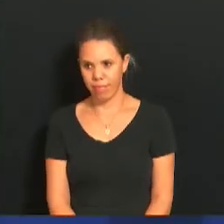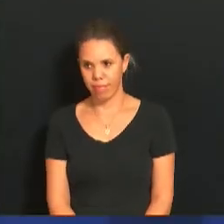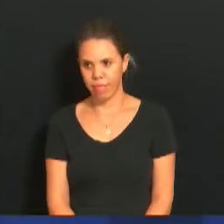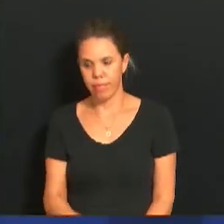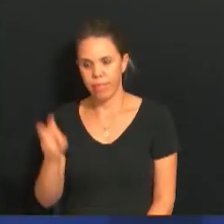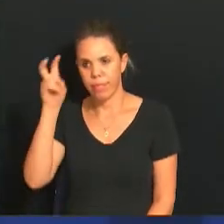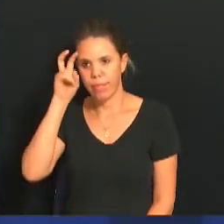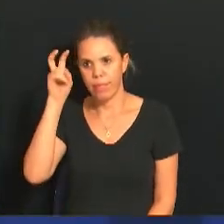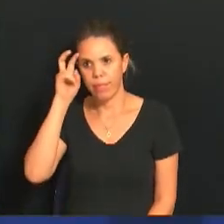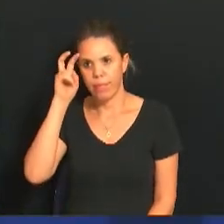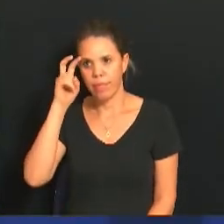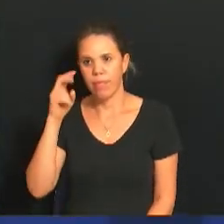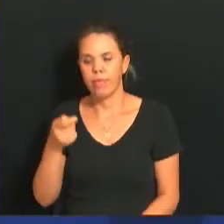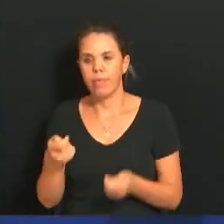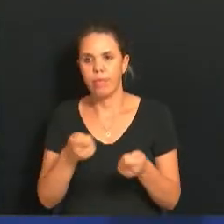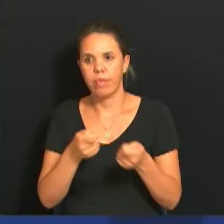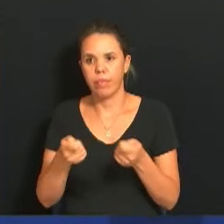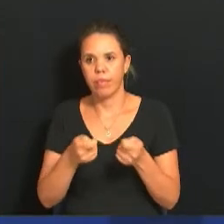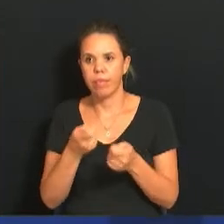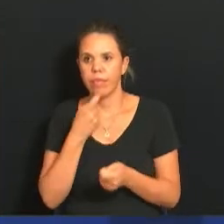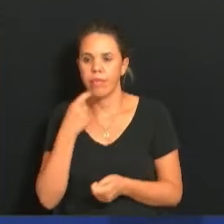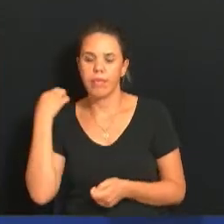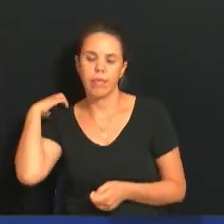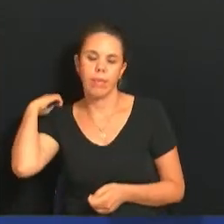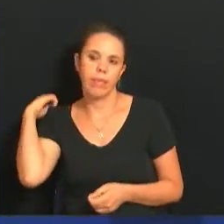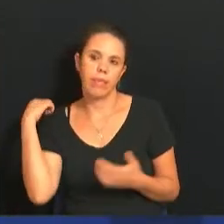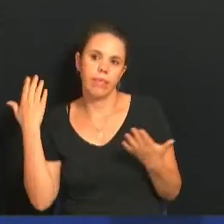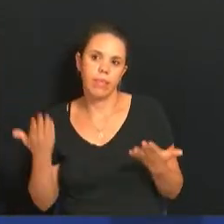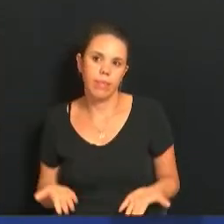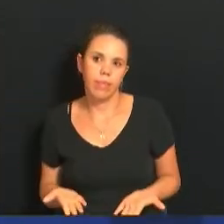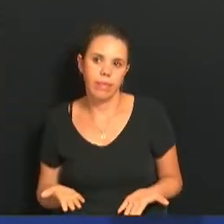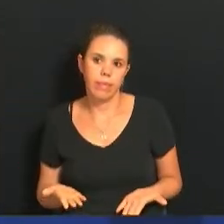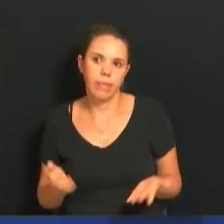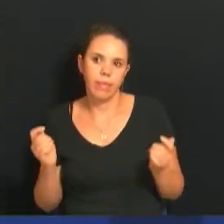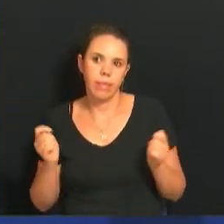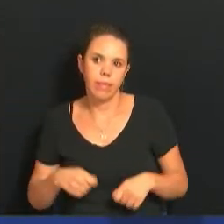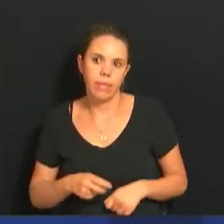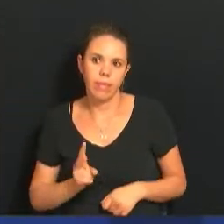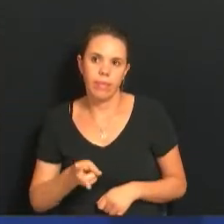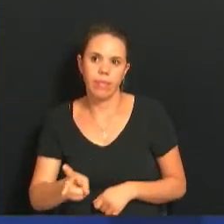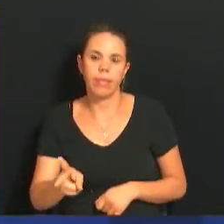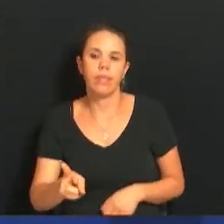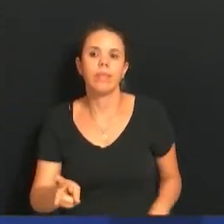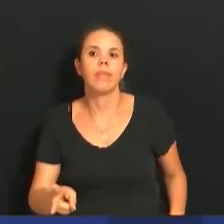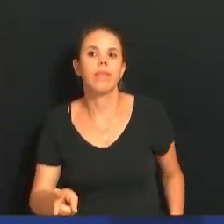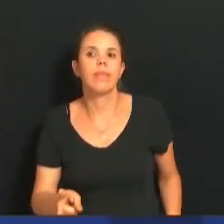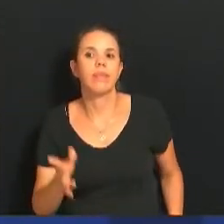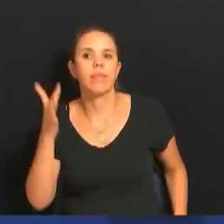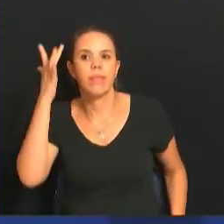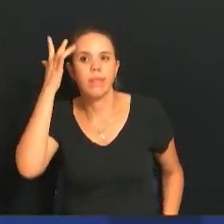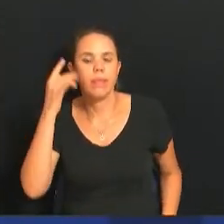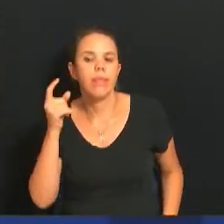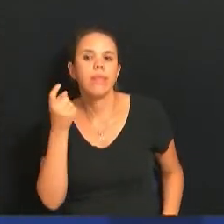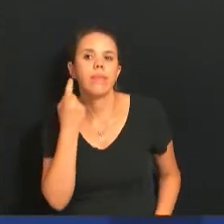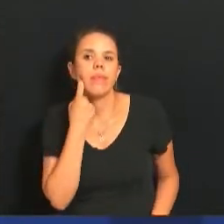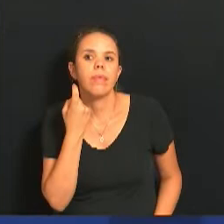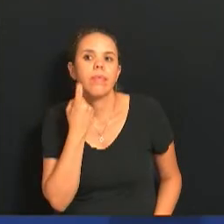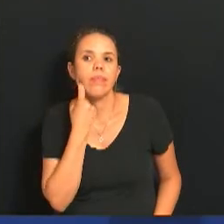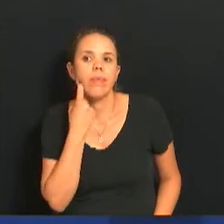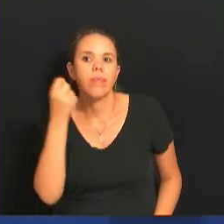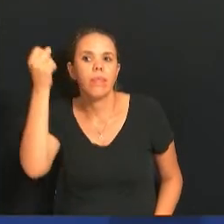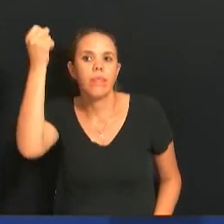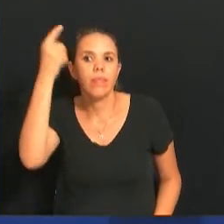Quinta-feira de tempo estável aqui em Campinas e essa condição ela permanece para amanhã sexta-feira, viu? Com o